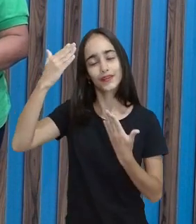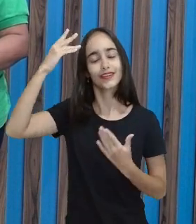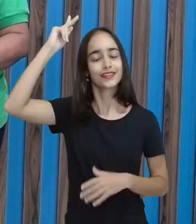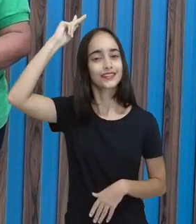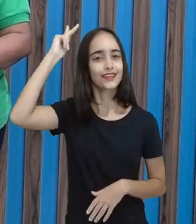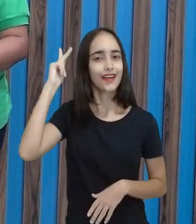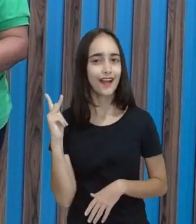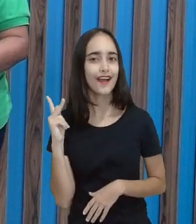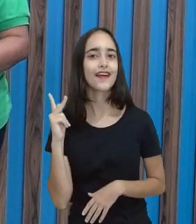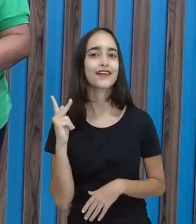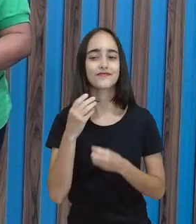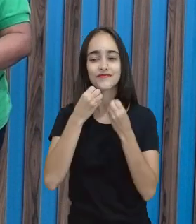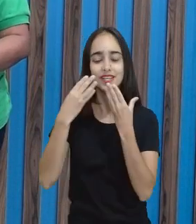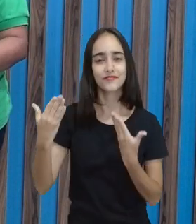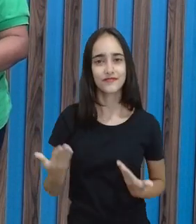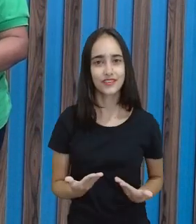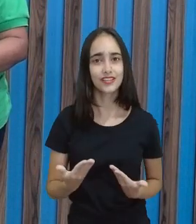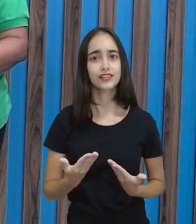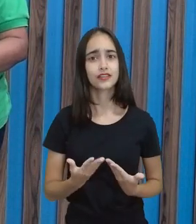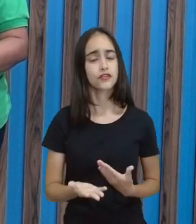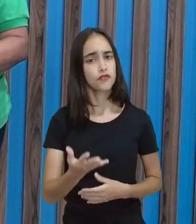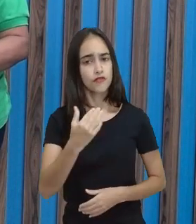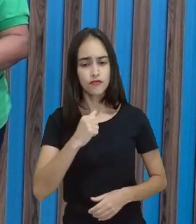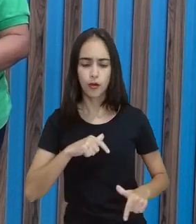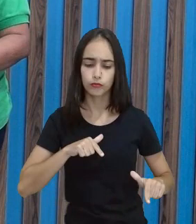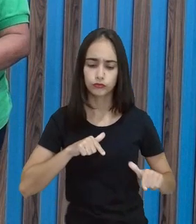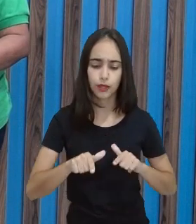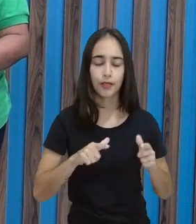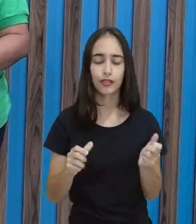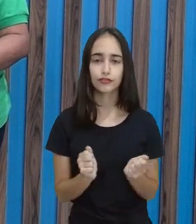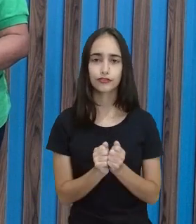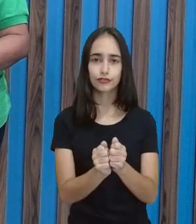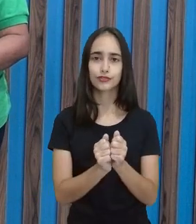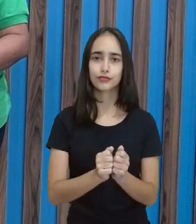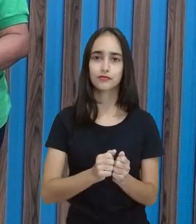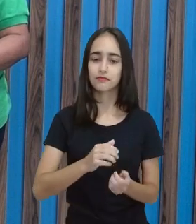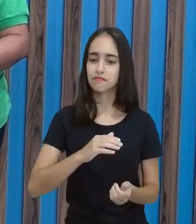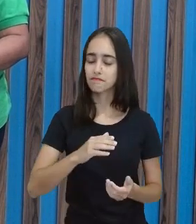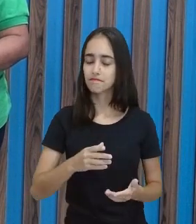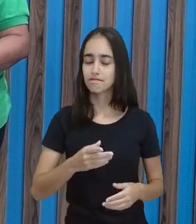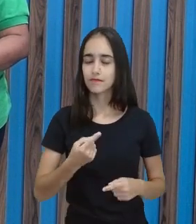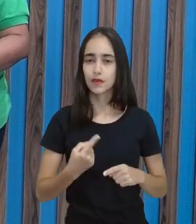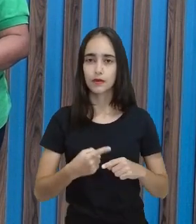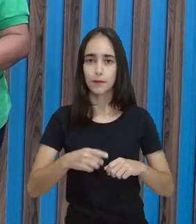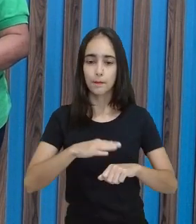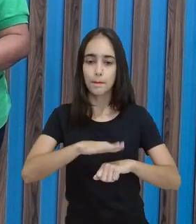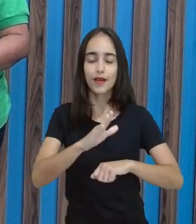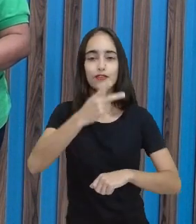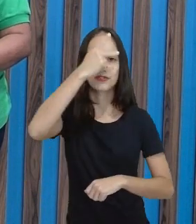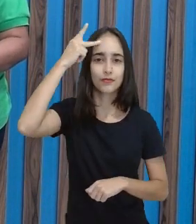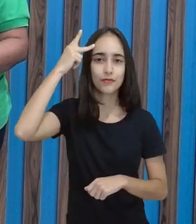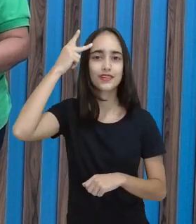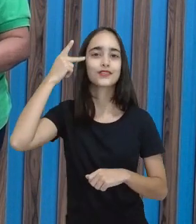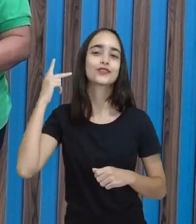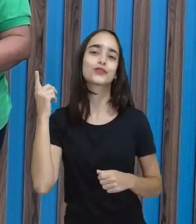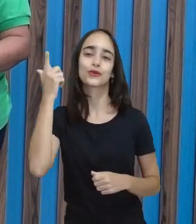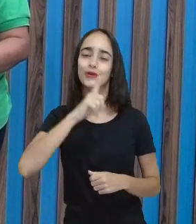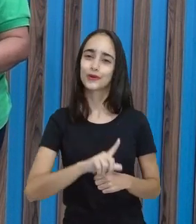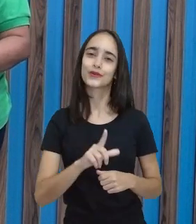bem-vinda e vamos aí fazer com que mais pessoas possam acompanhar essa aula. Todas as pessoas que assistem a nossa aula